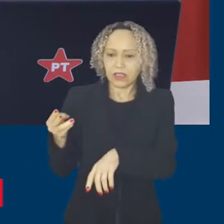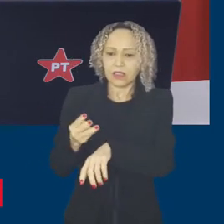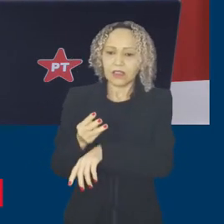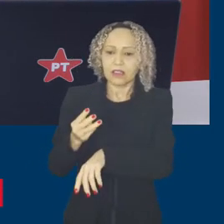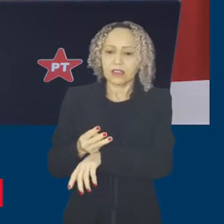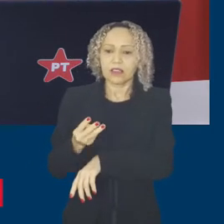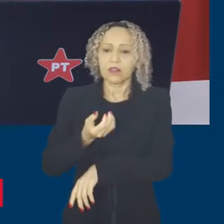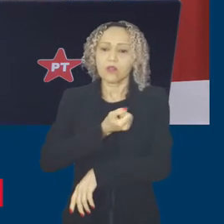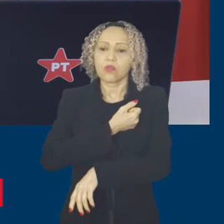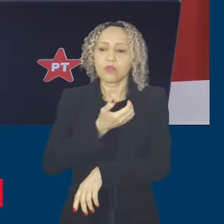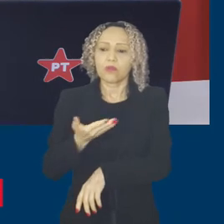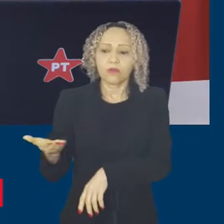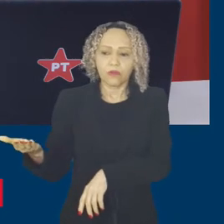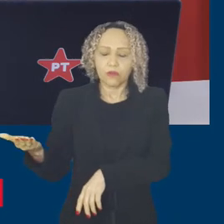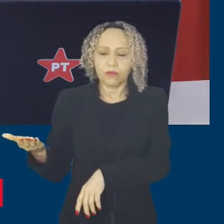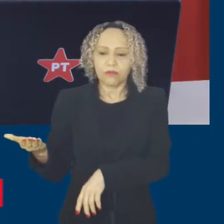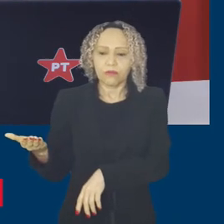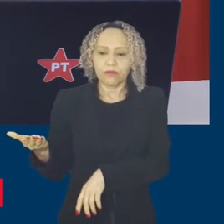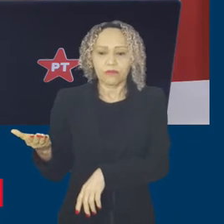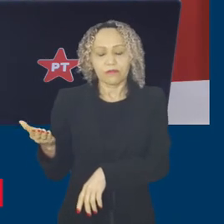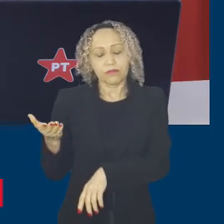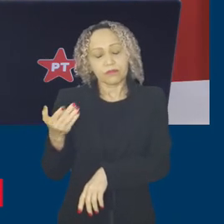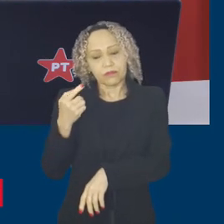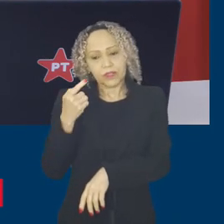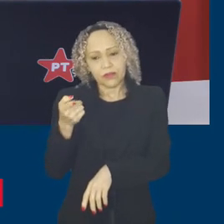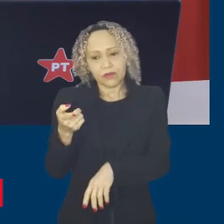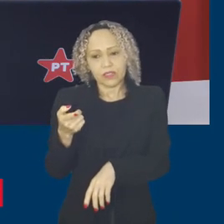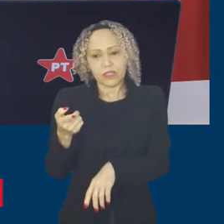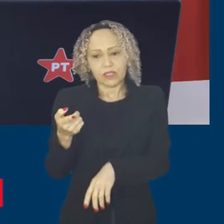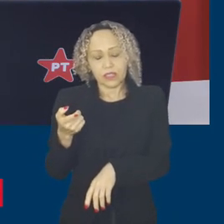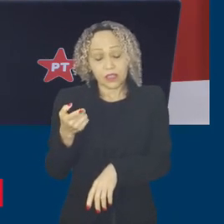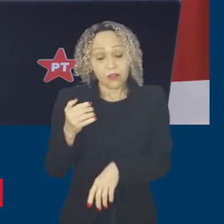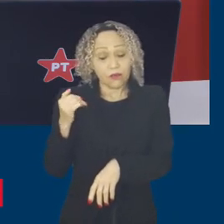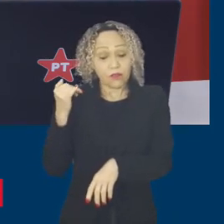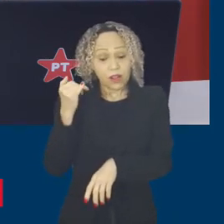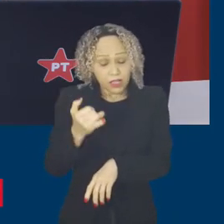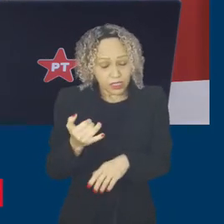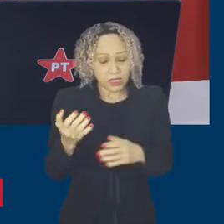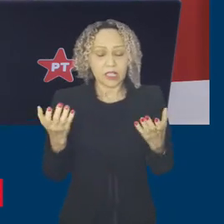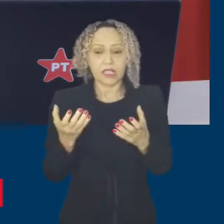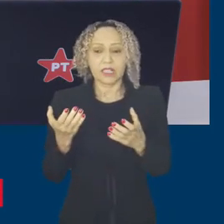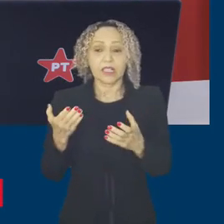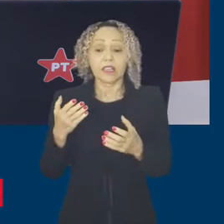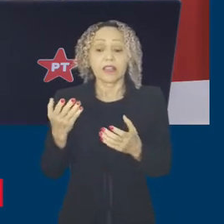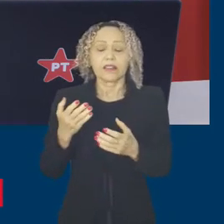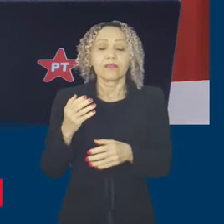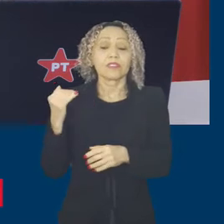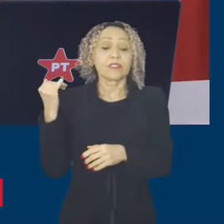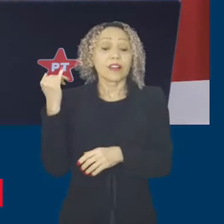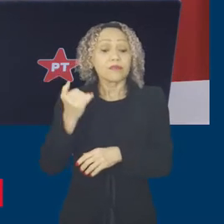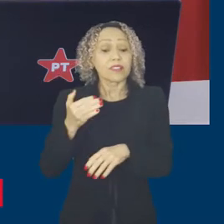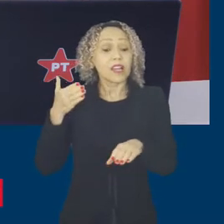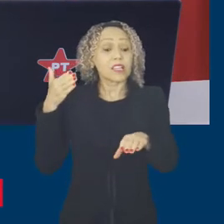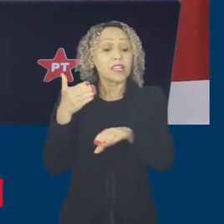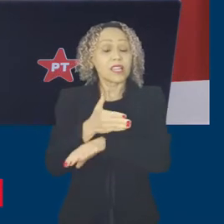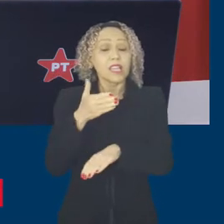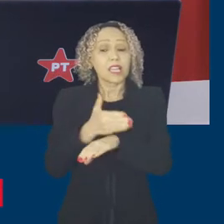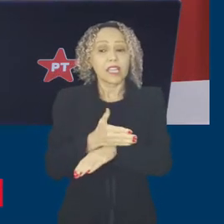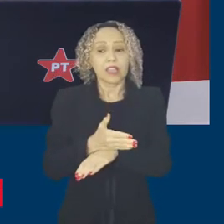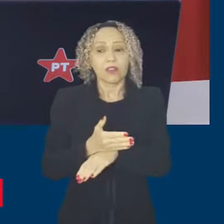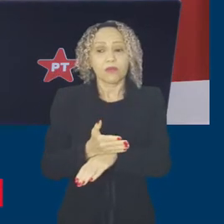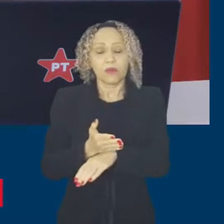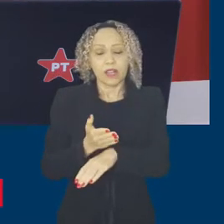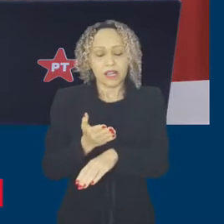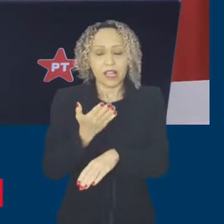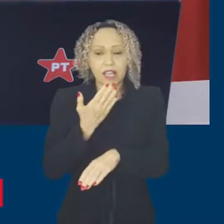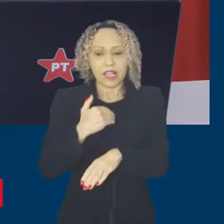61-3213-1400, é o WhatsApp para você se manifestar e dizer que quer comparecer ao Jantar Lilás, e também é o contato,